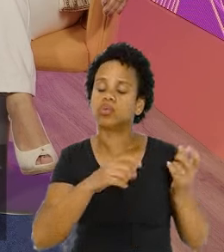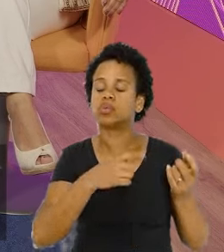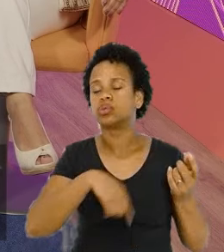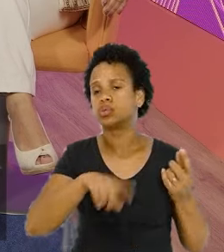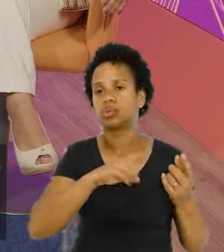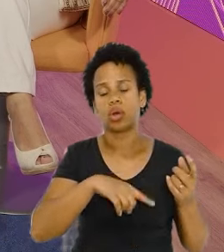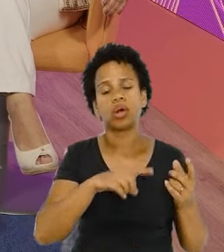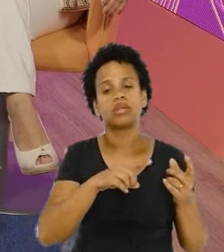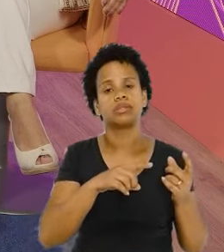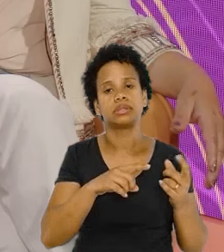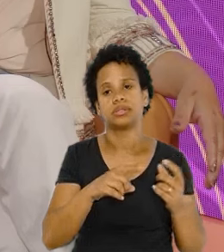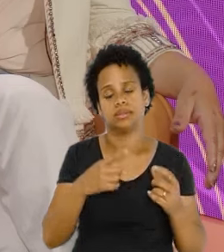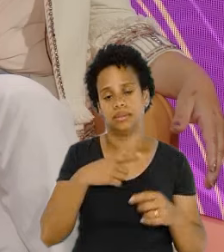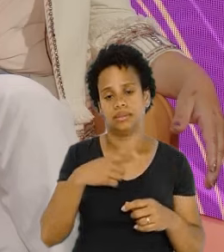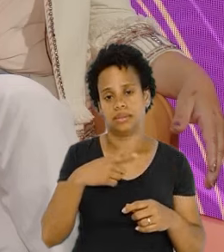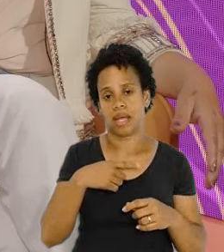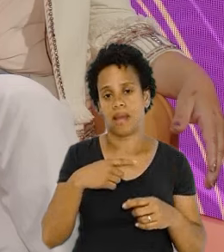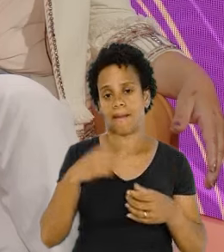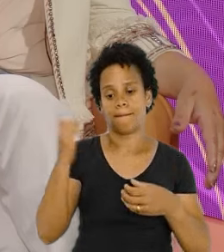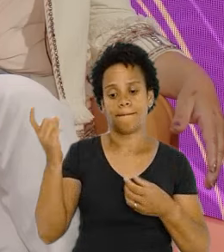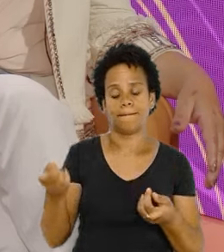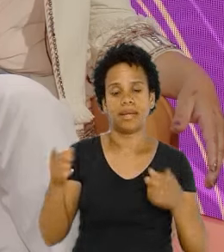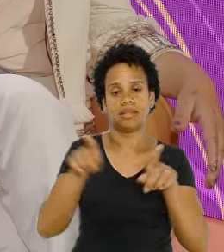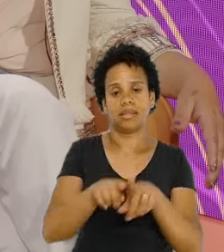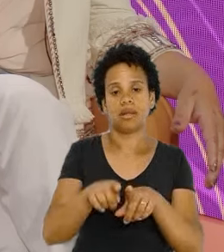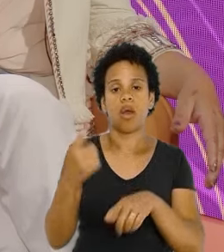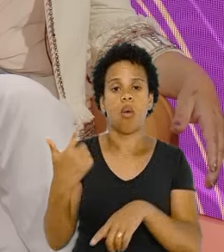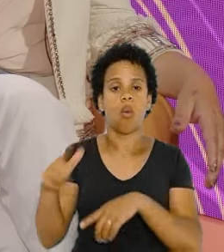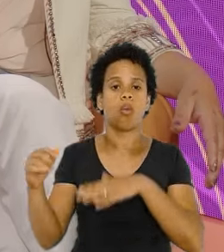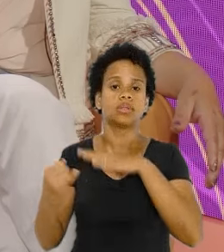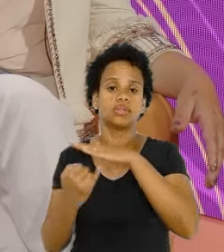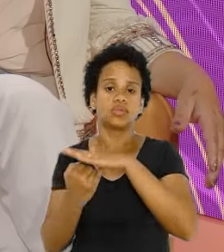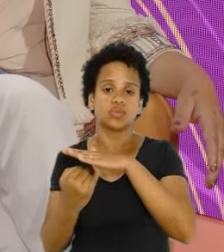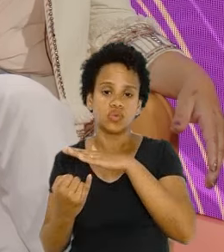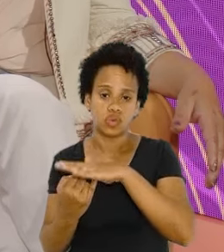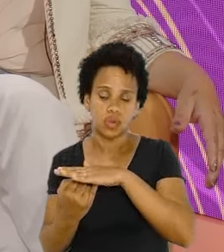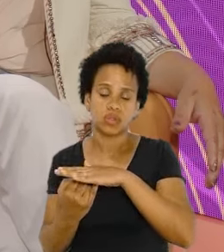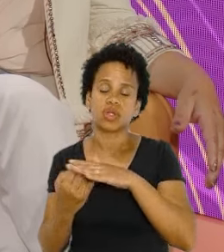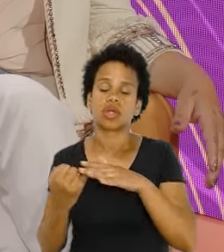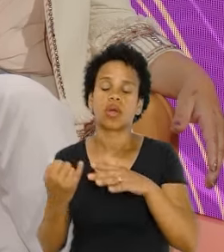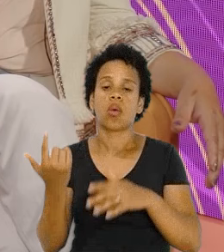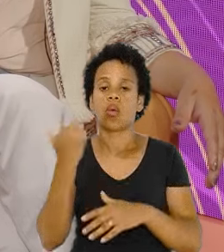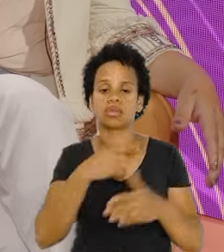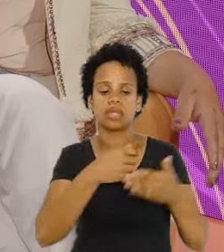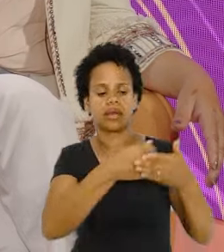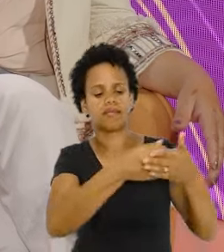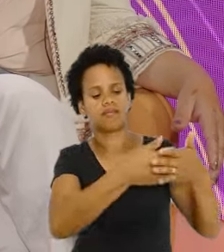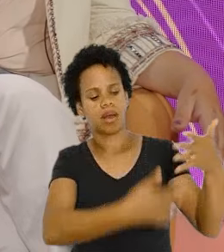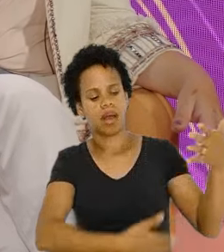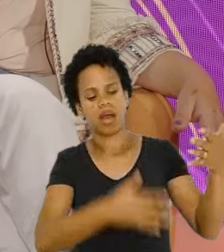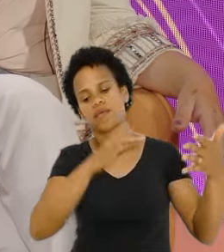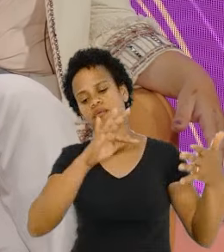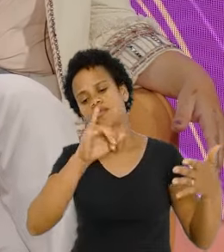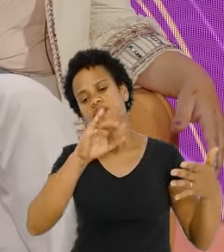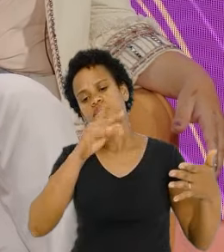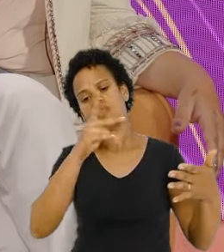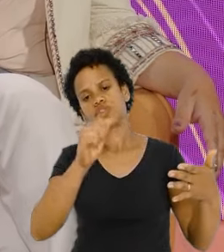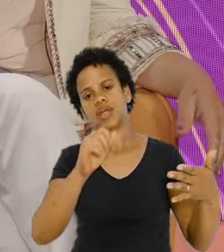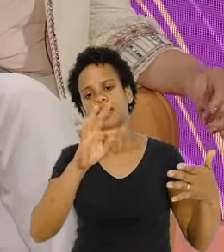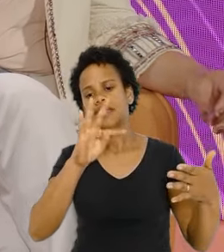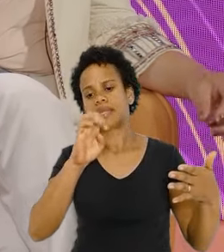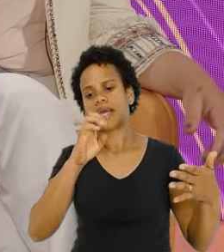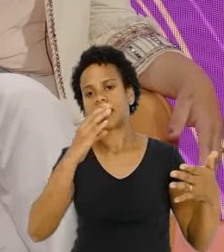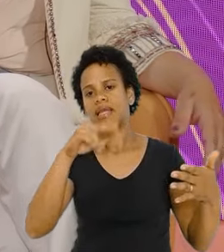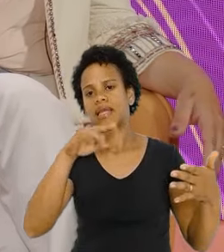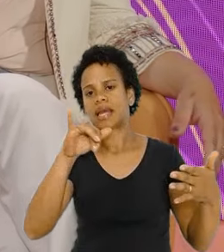tem de em parceria com outras instituições Onde você consegue fazer a técnica isso né para você